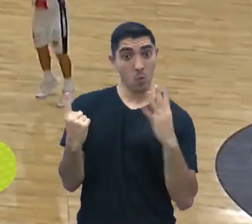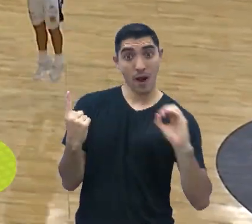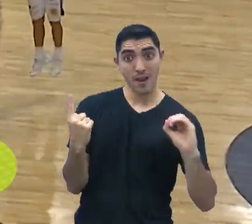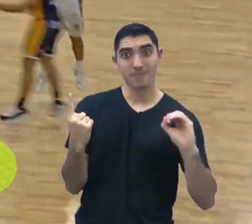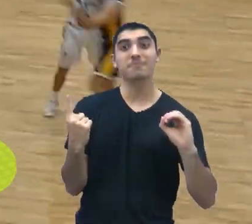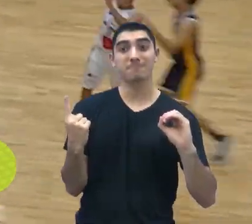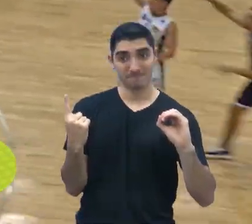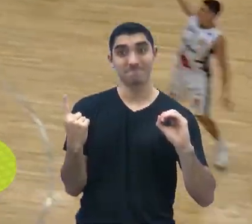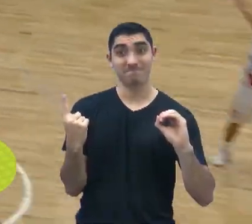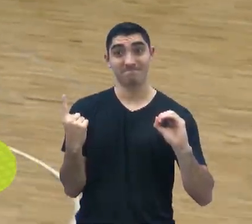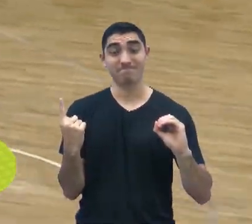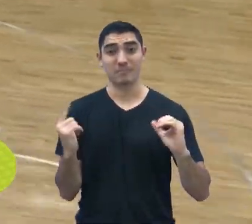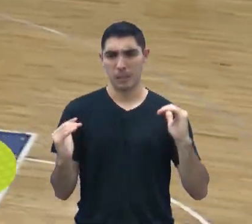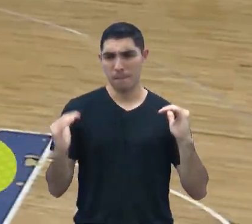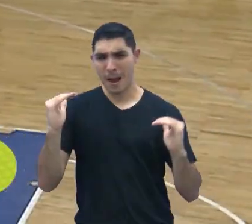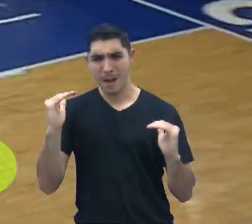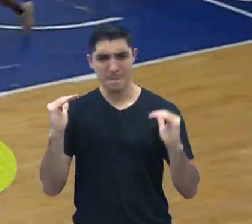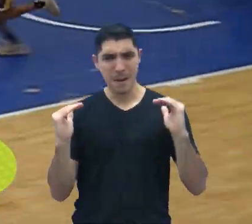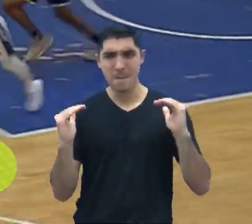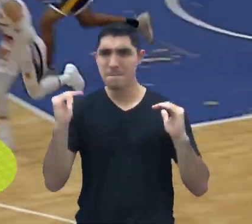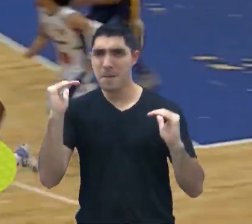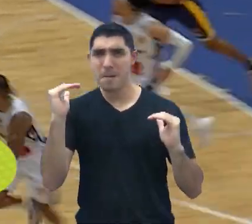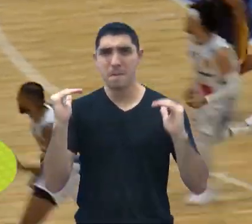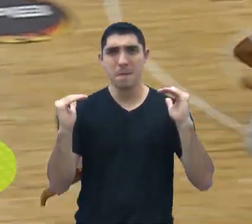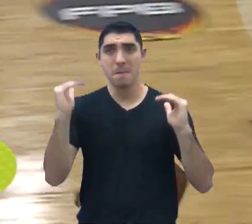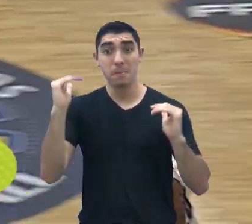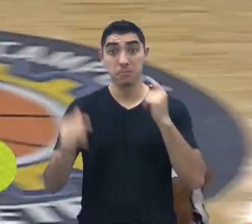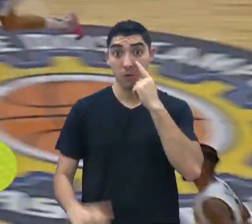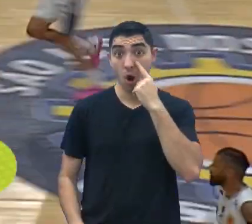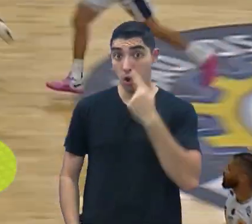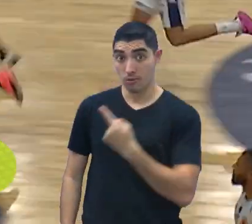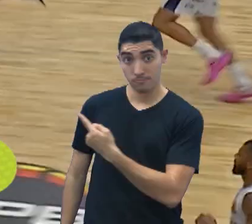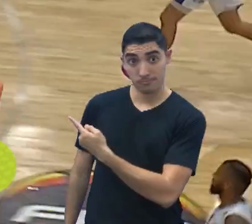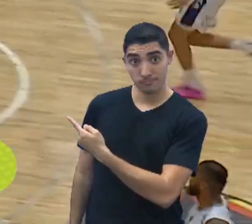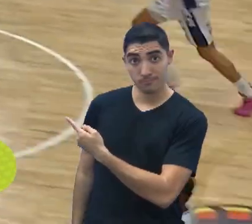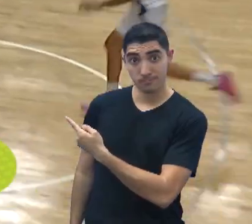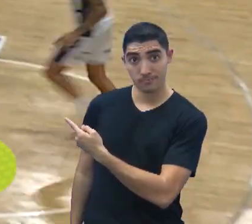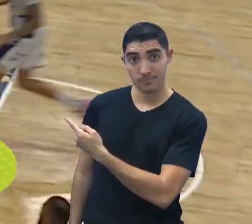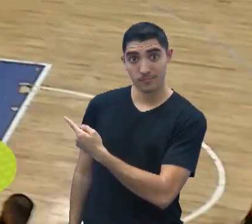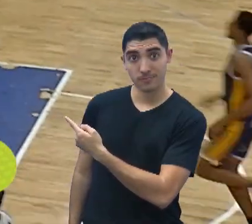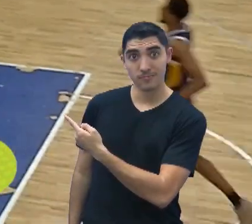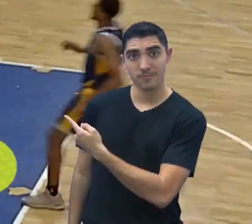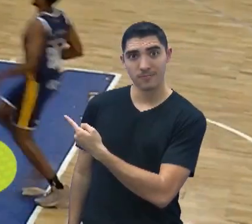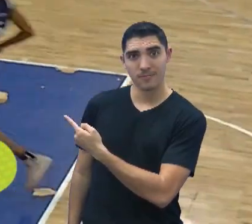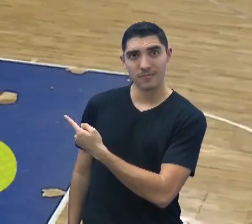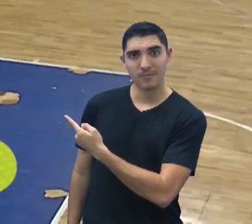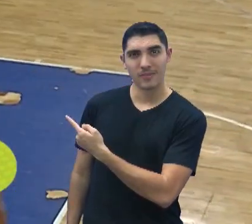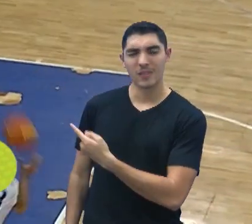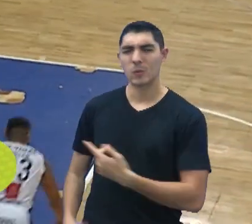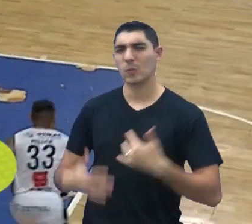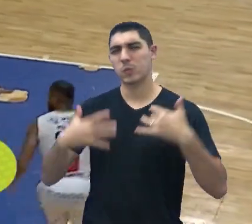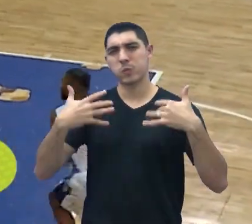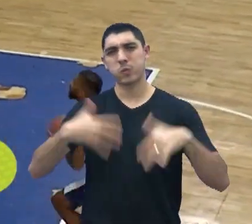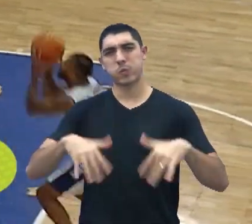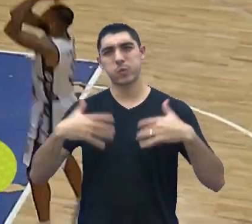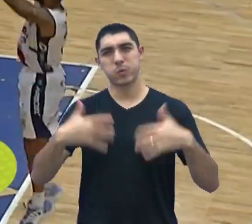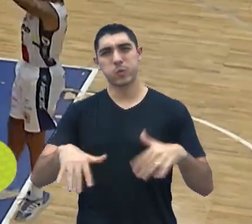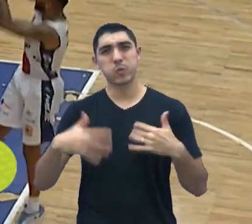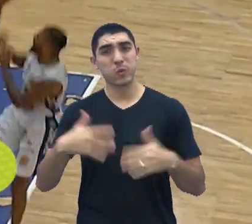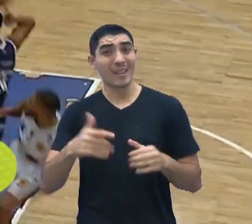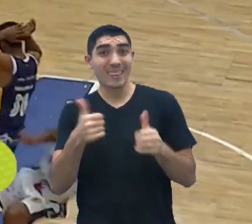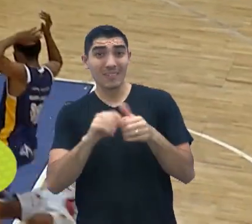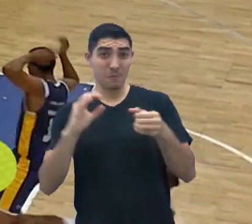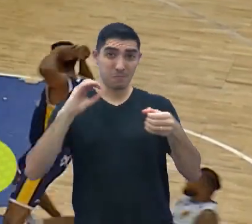jogo era disputado ponto a ponto. Se liga nesse lance, a bola foi tirada praticamente de dentro da